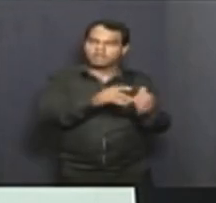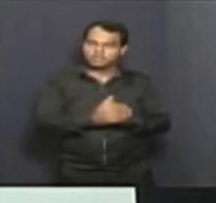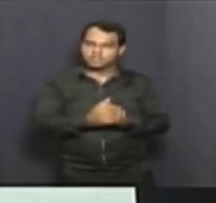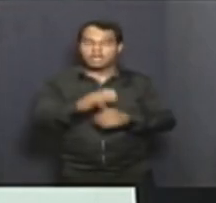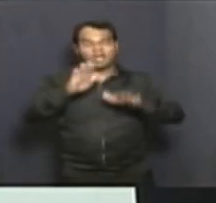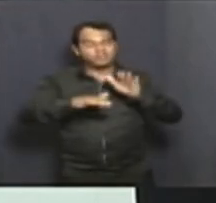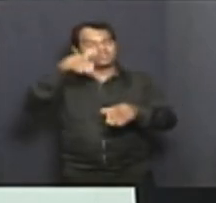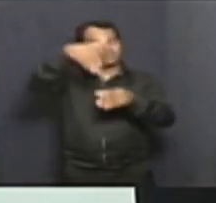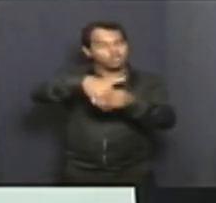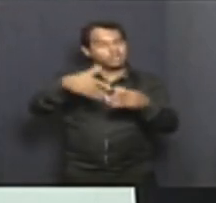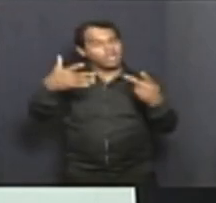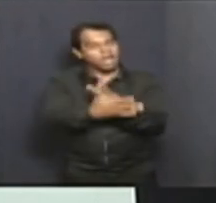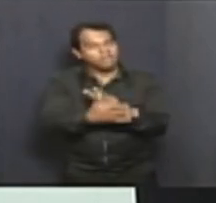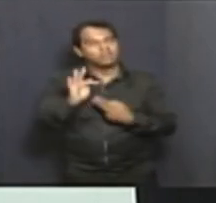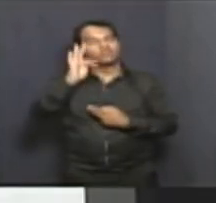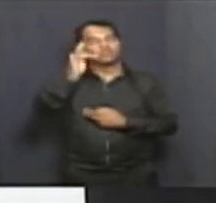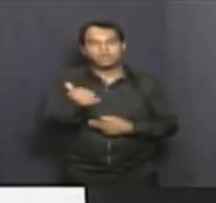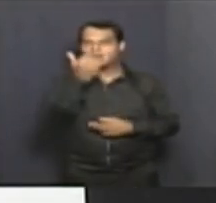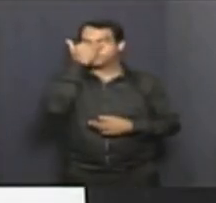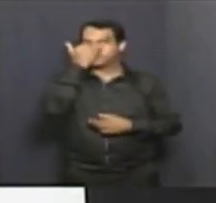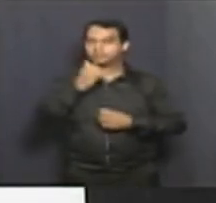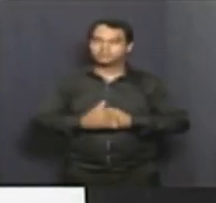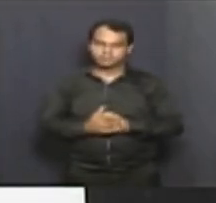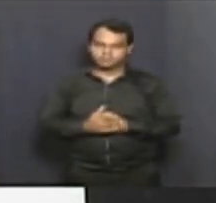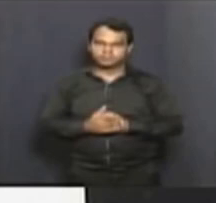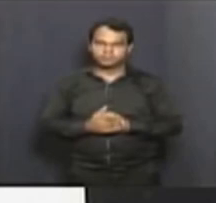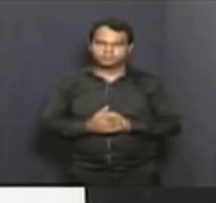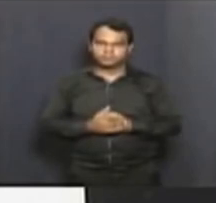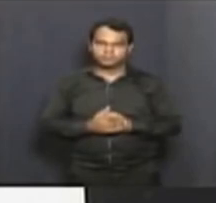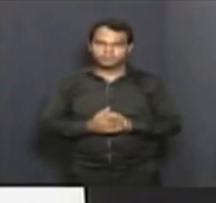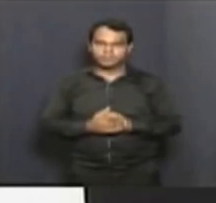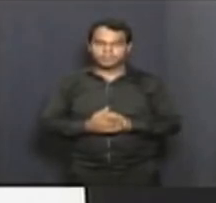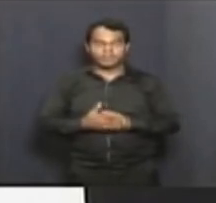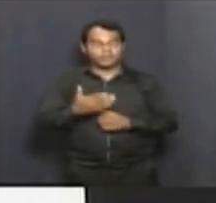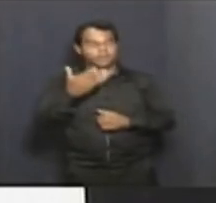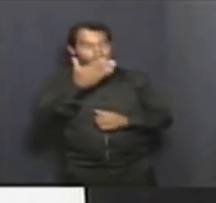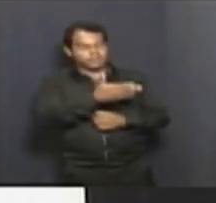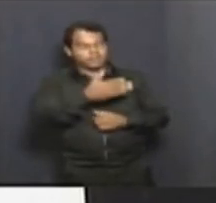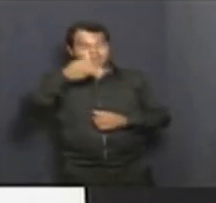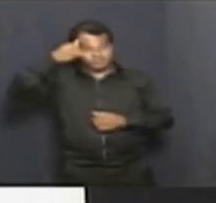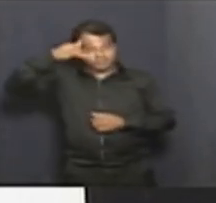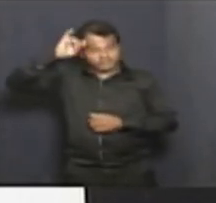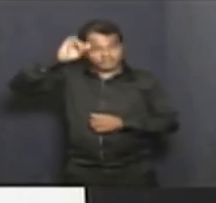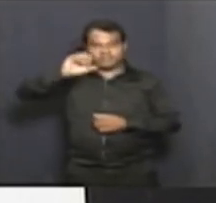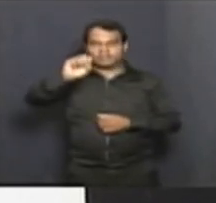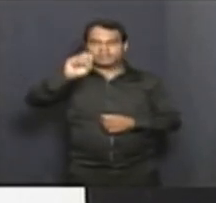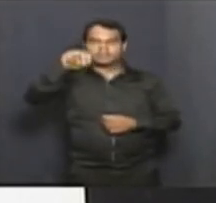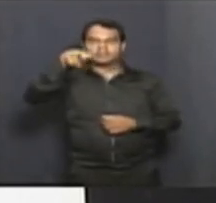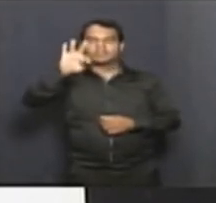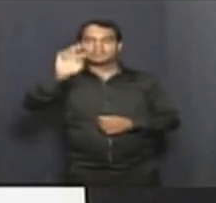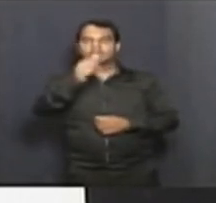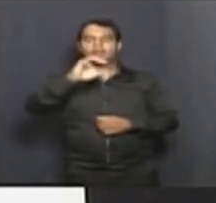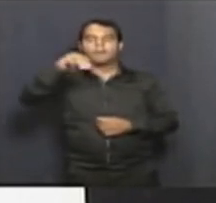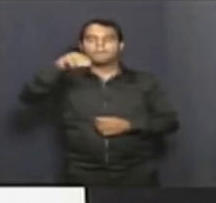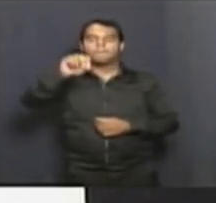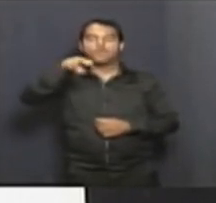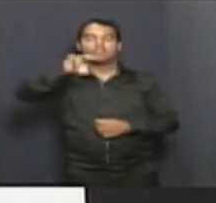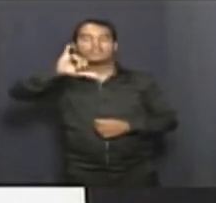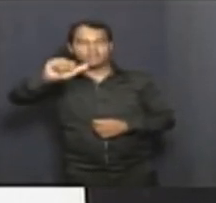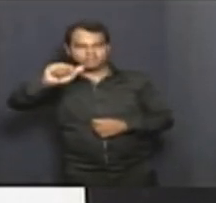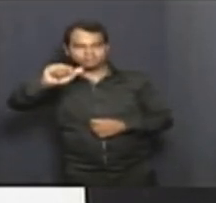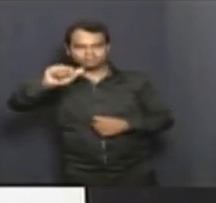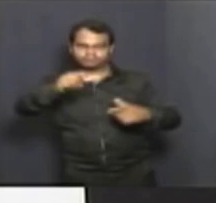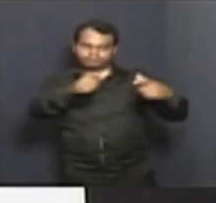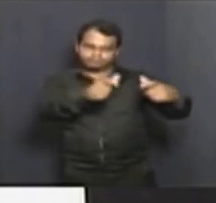arrepender depois a fazenda santa mônica foi referido aqui por que